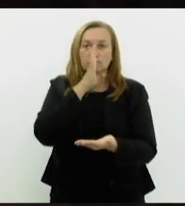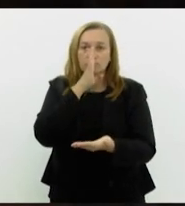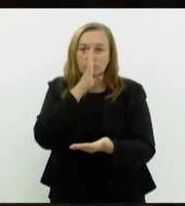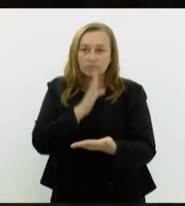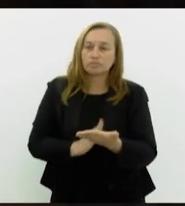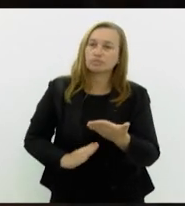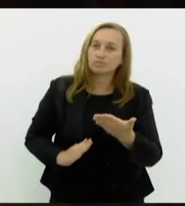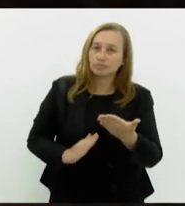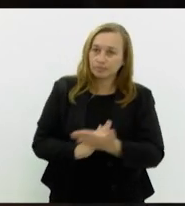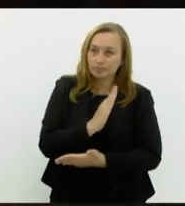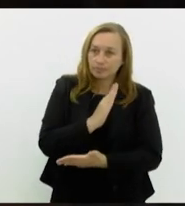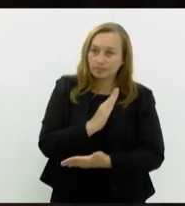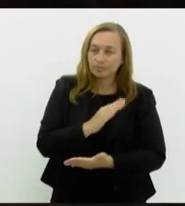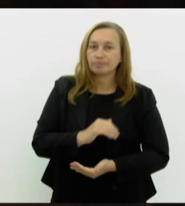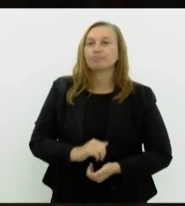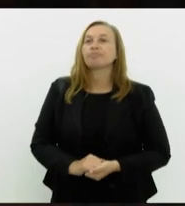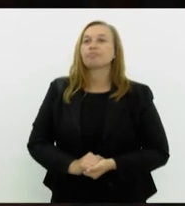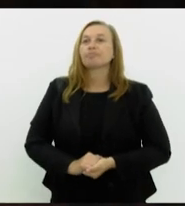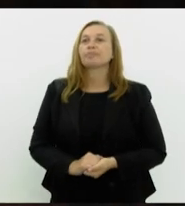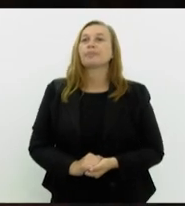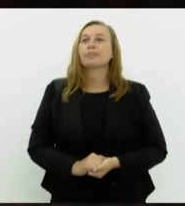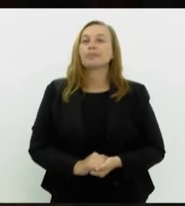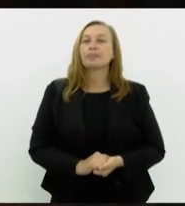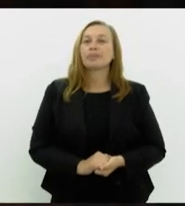aprovam permaneçam como estão.